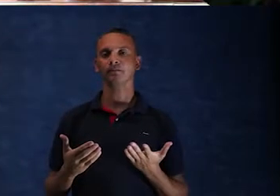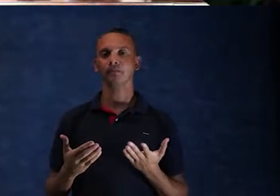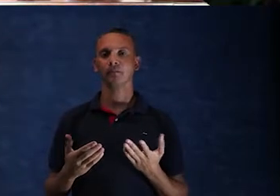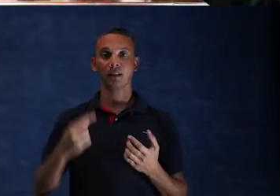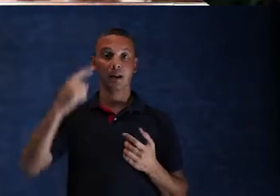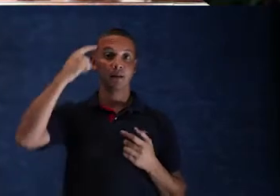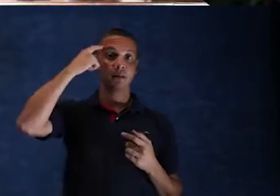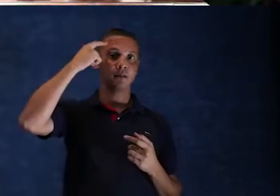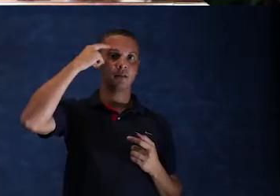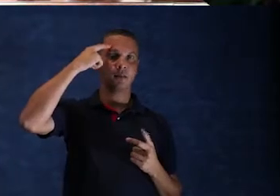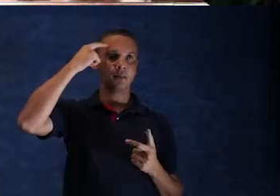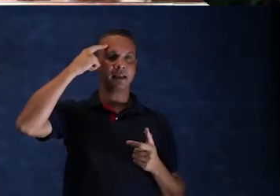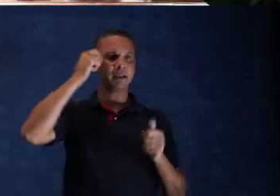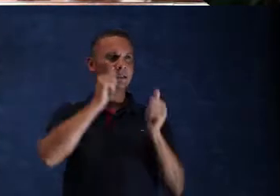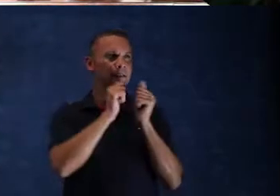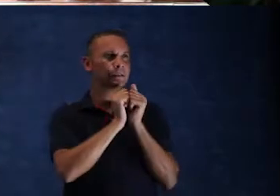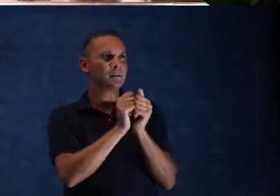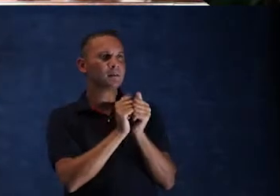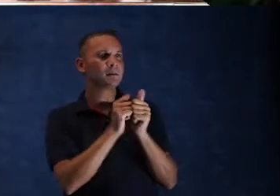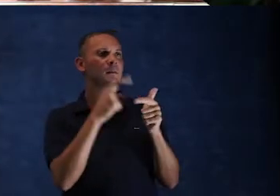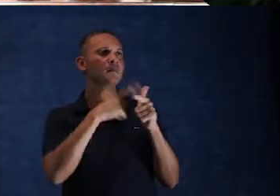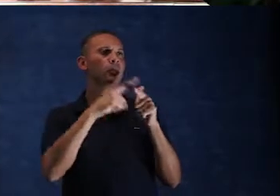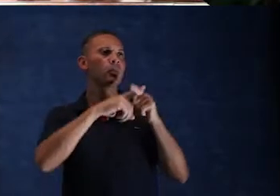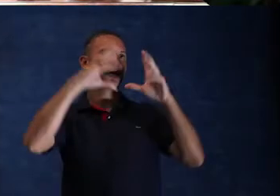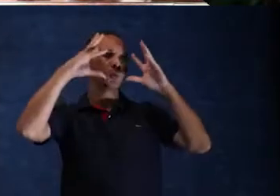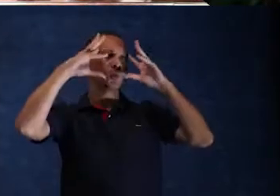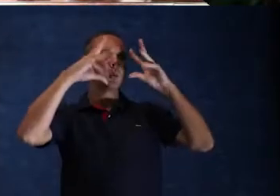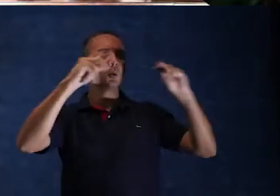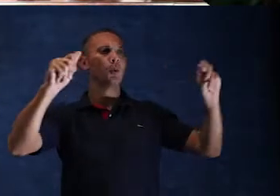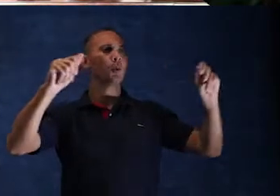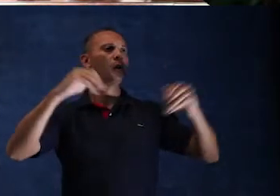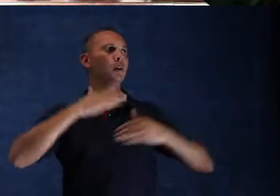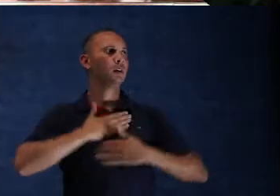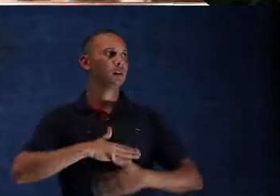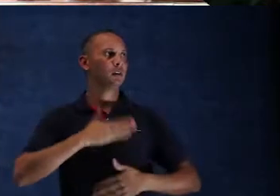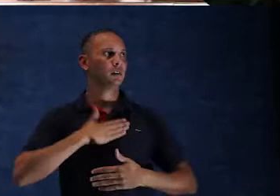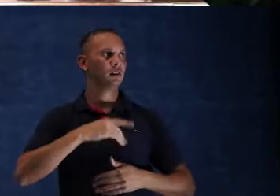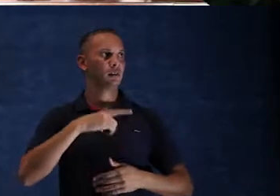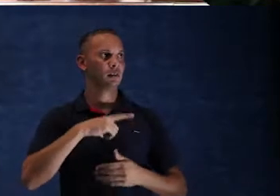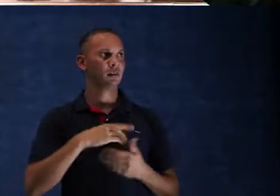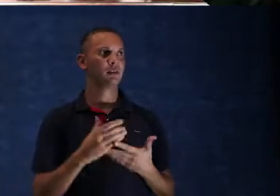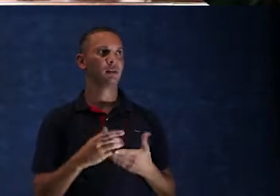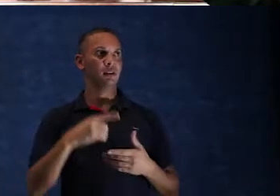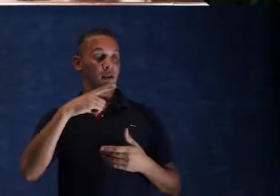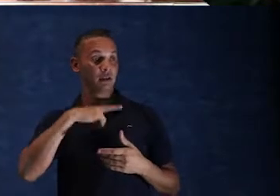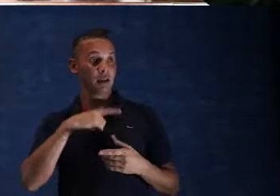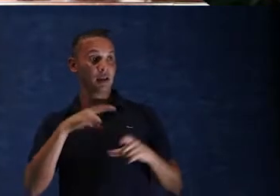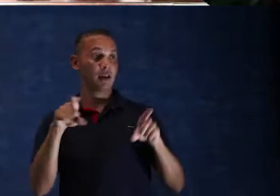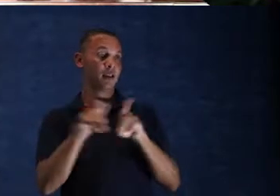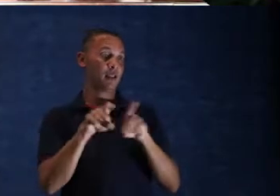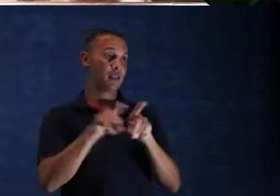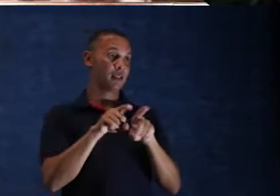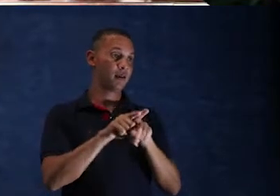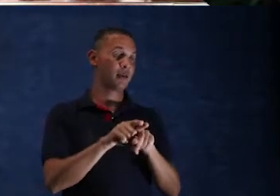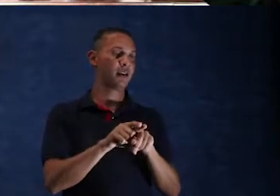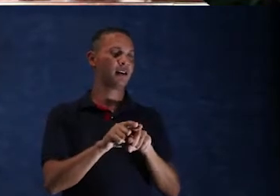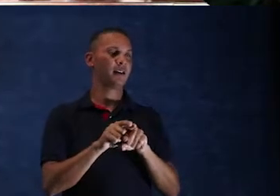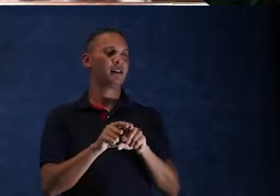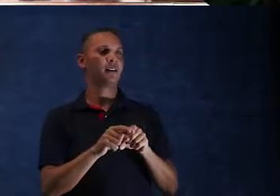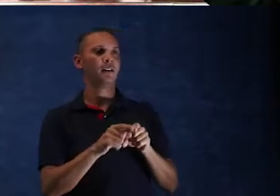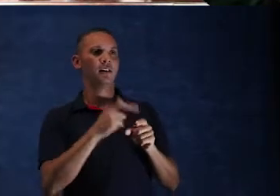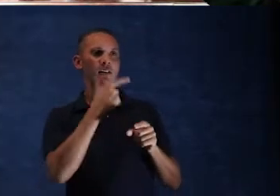a mente trabalhando para resolver um problema. Isso é sensacional, né? Claro que nós temos no Sherlock Holmes